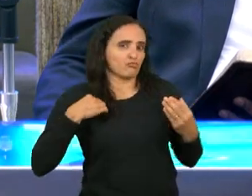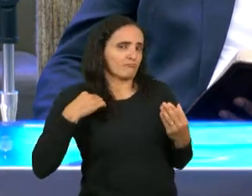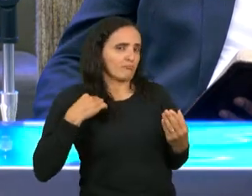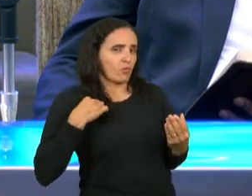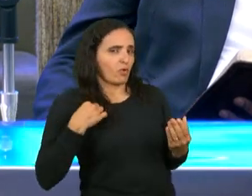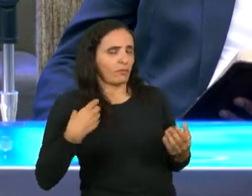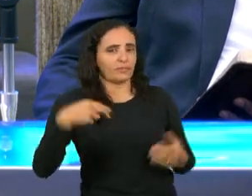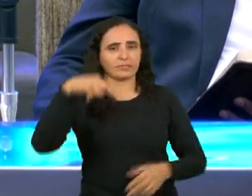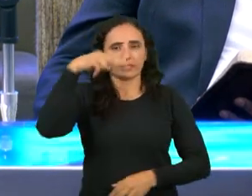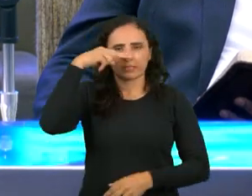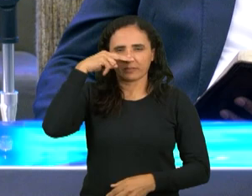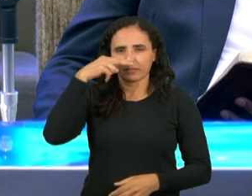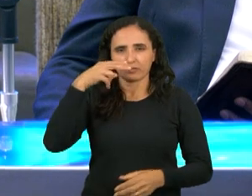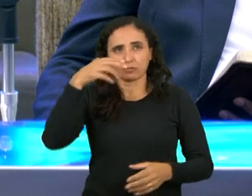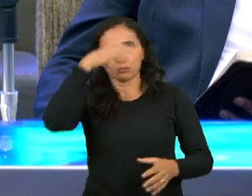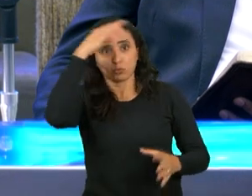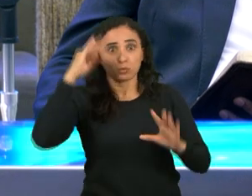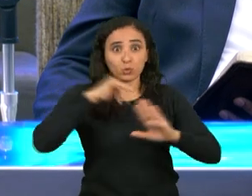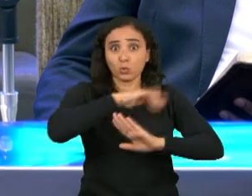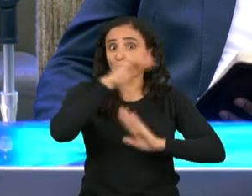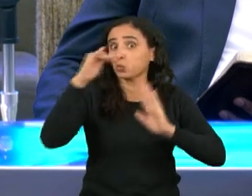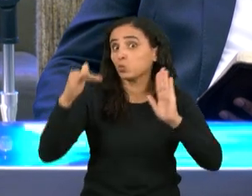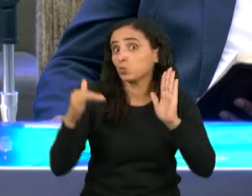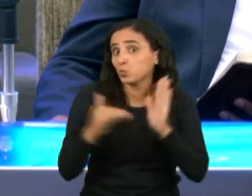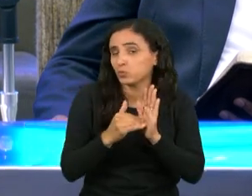viu e vê diferença